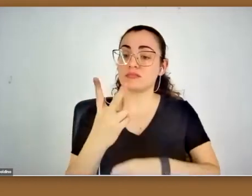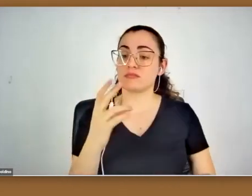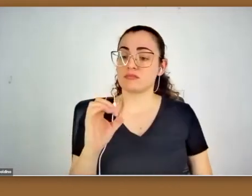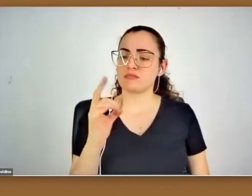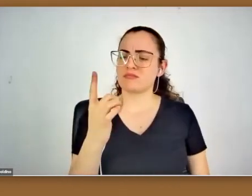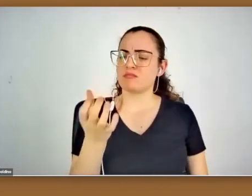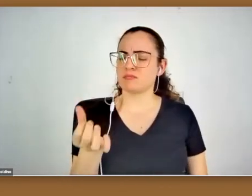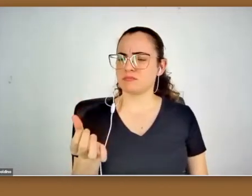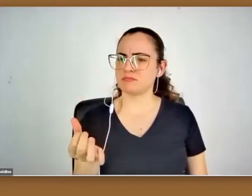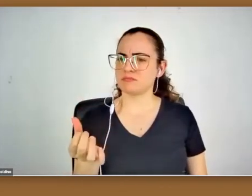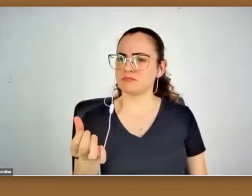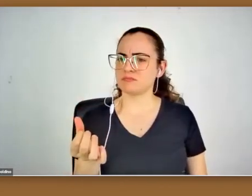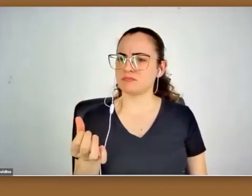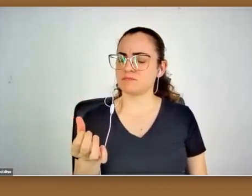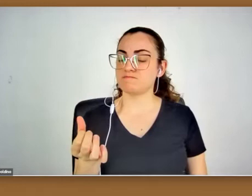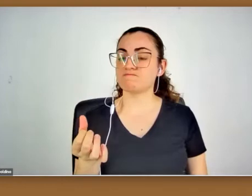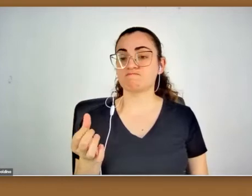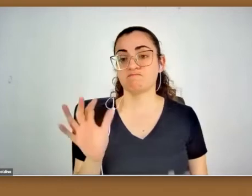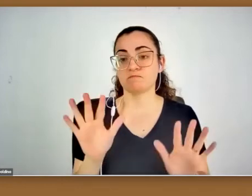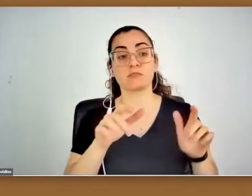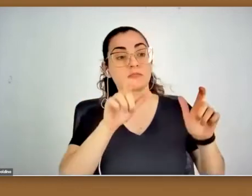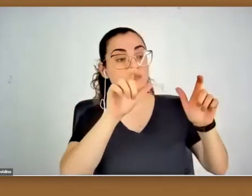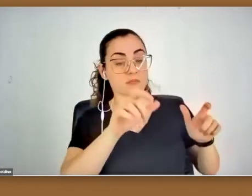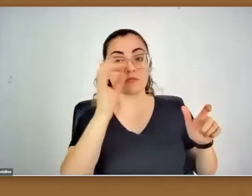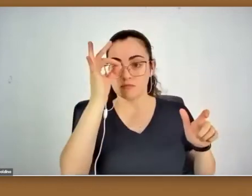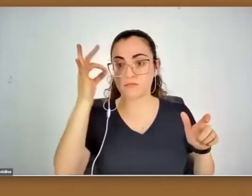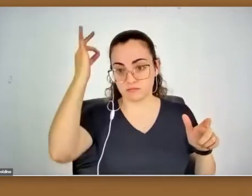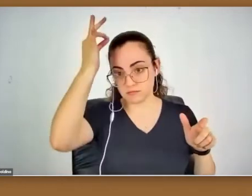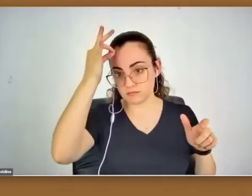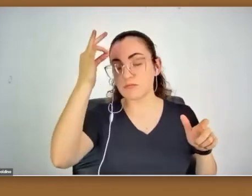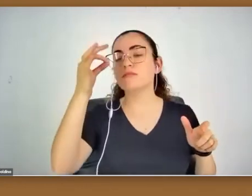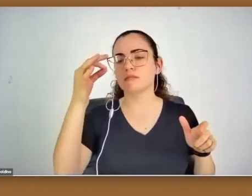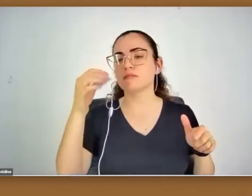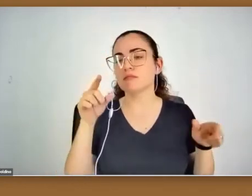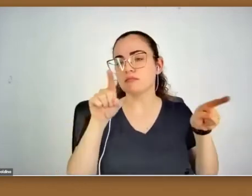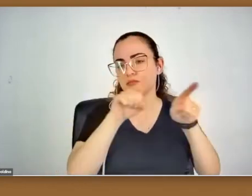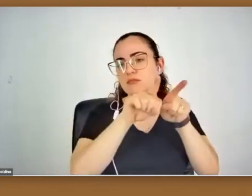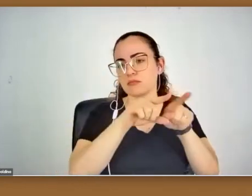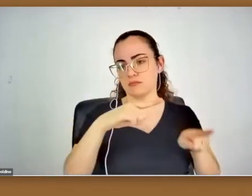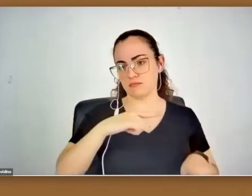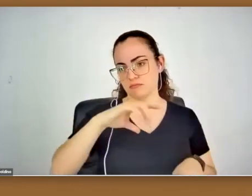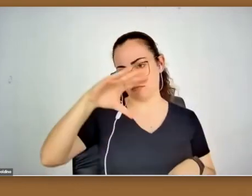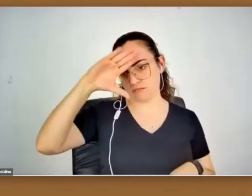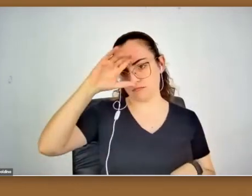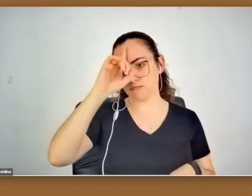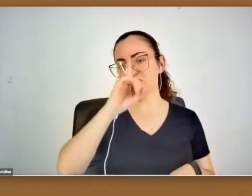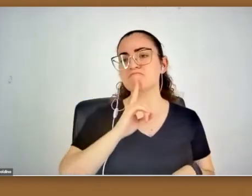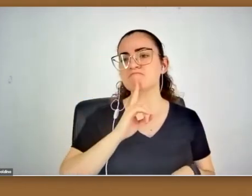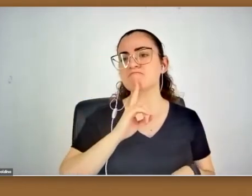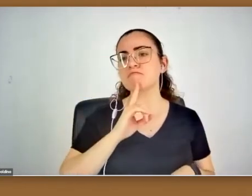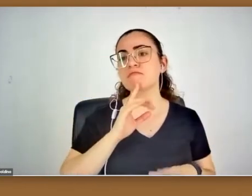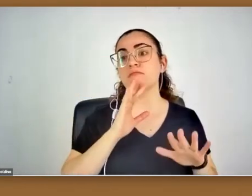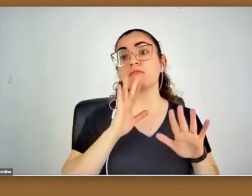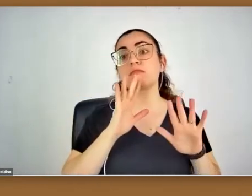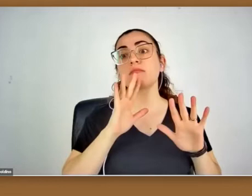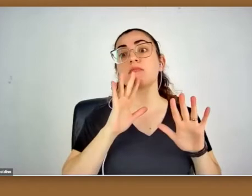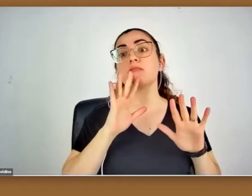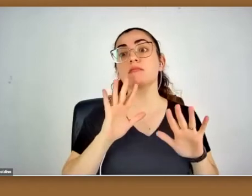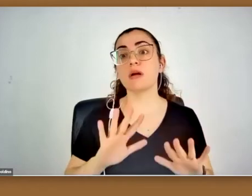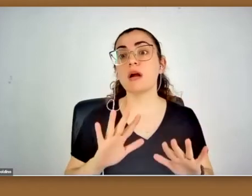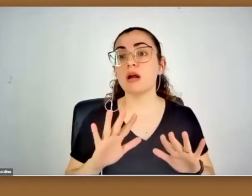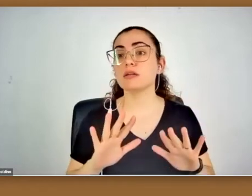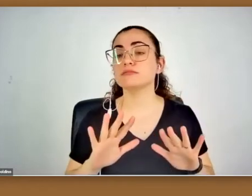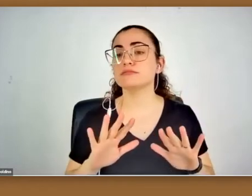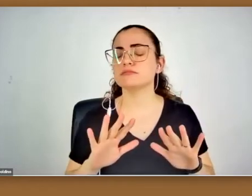a gente estava tendo caso, tá? Também relacionado à febre amarela. E aí, por que eu quero chamar